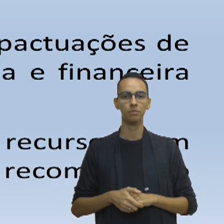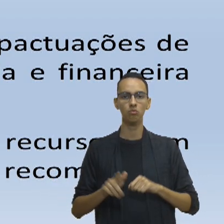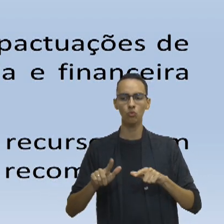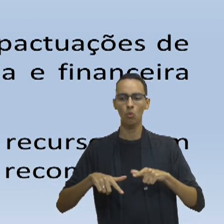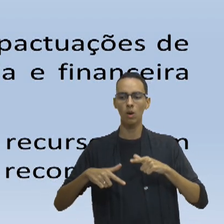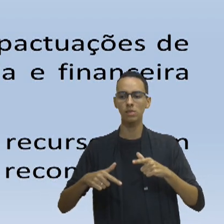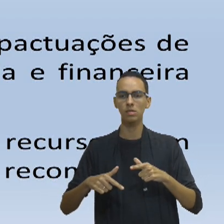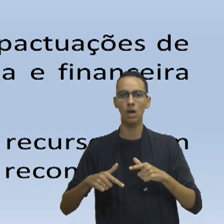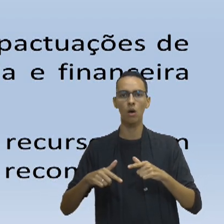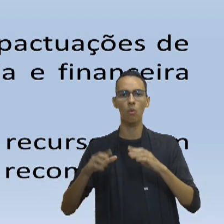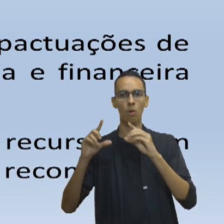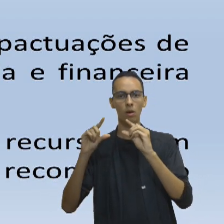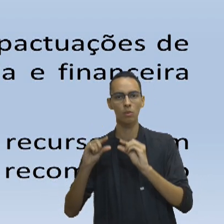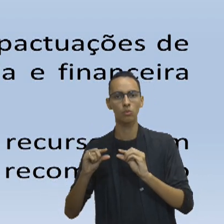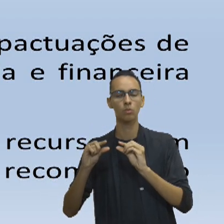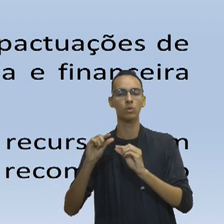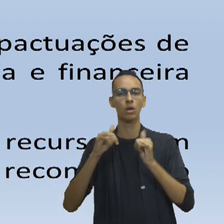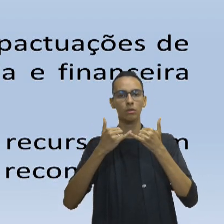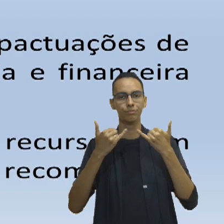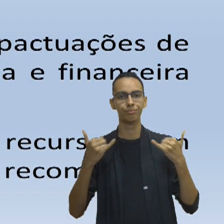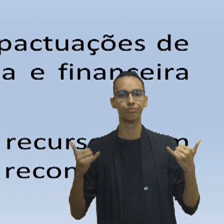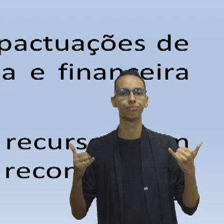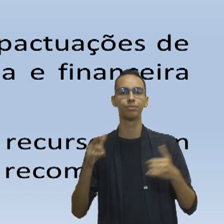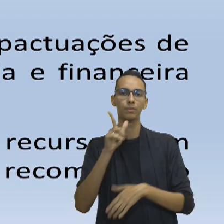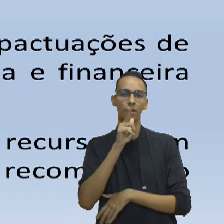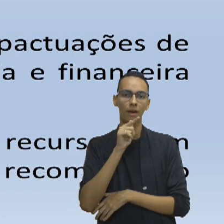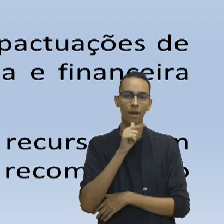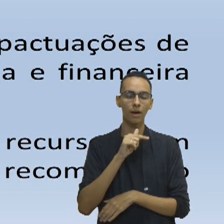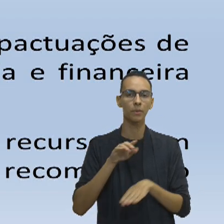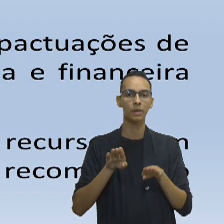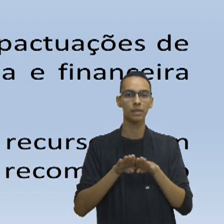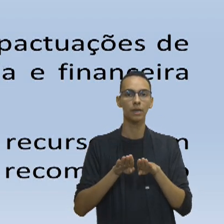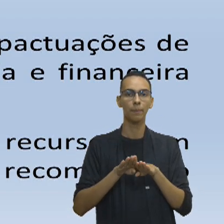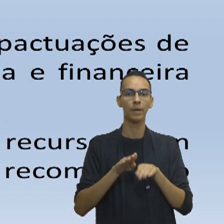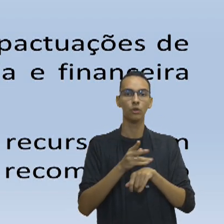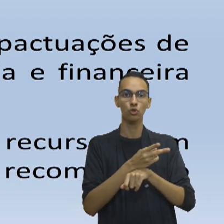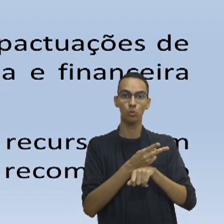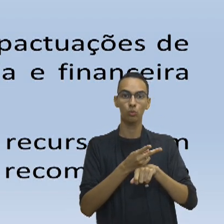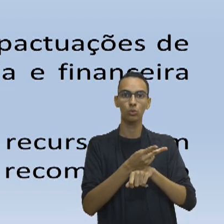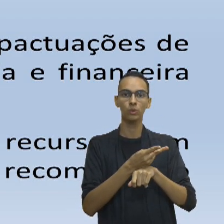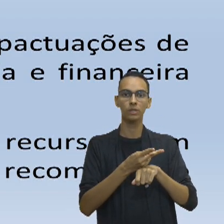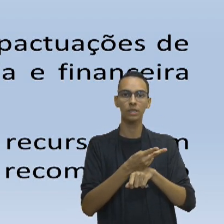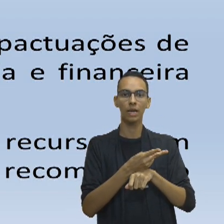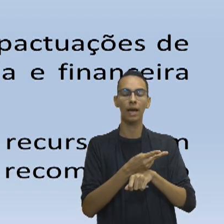O CGGO também recomendou à reitoria que buscasse a negociação da dívida